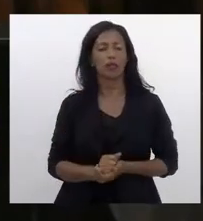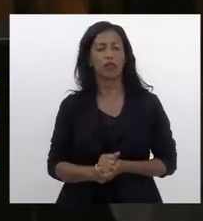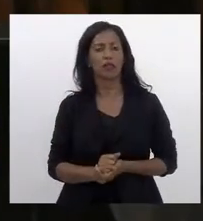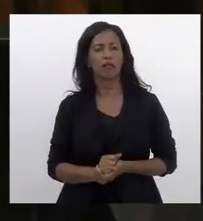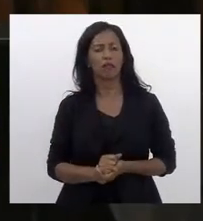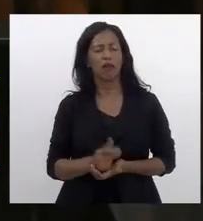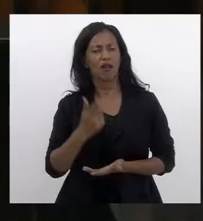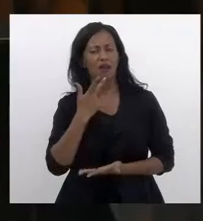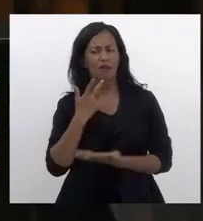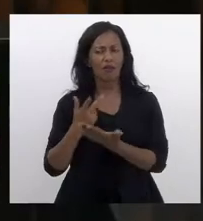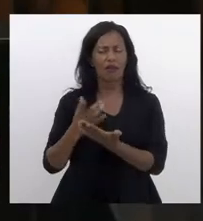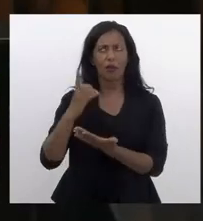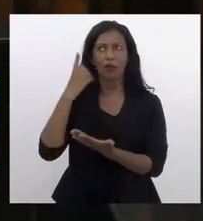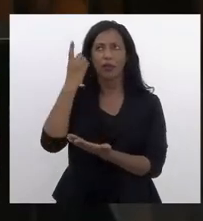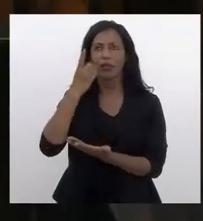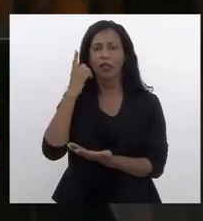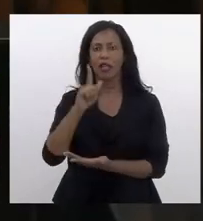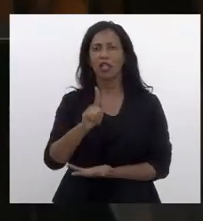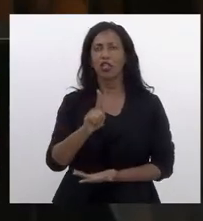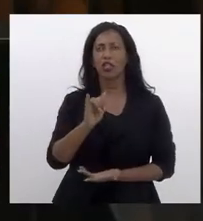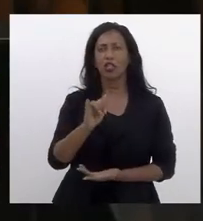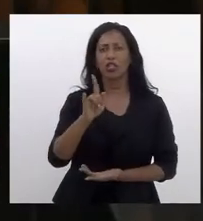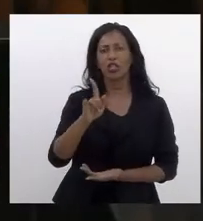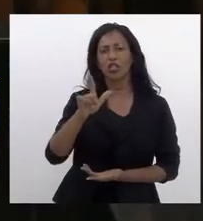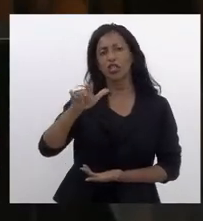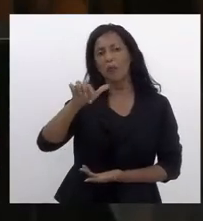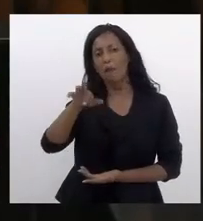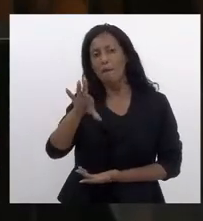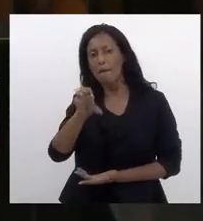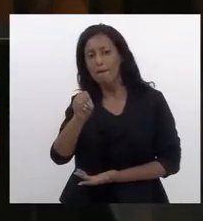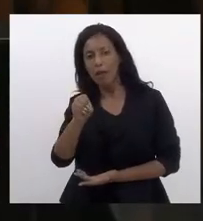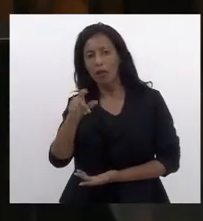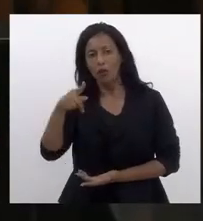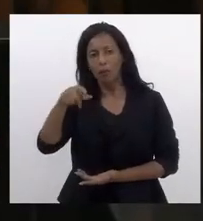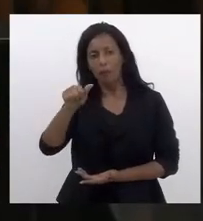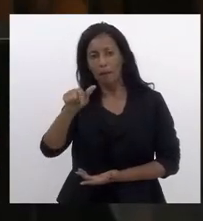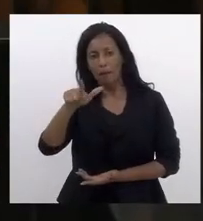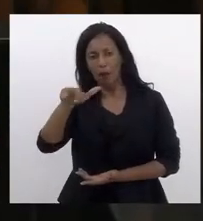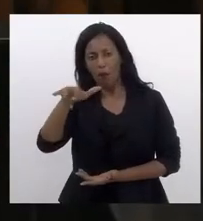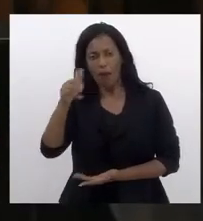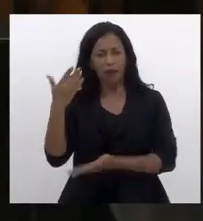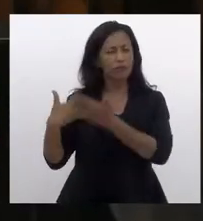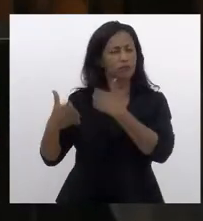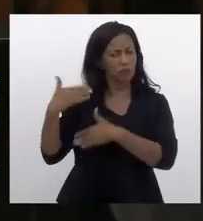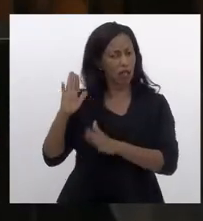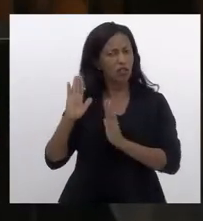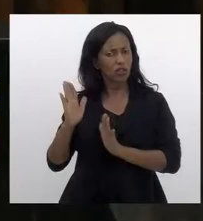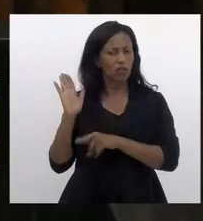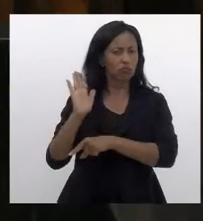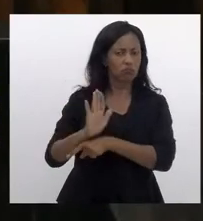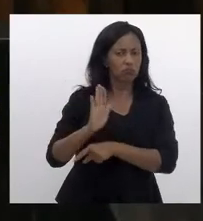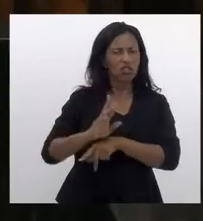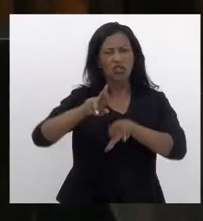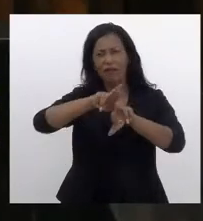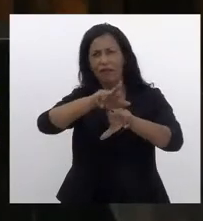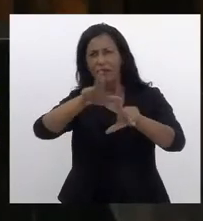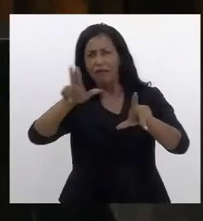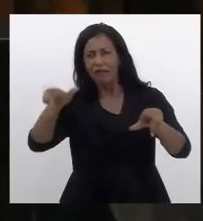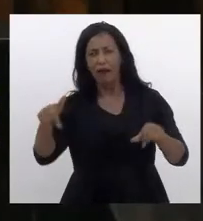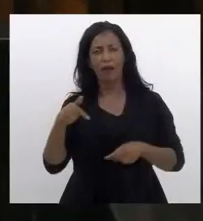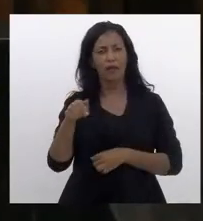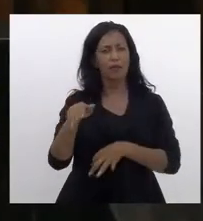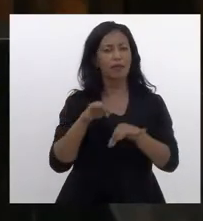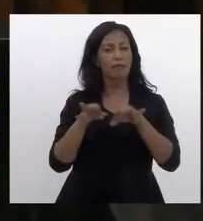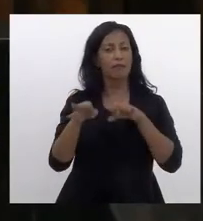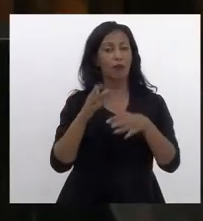citou aqui o deputado Gilberto Palmares, também foi um parceiro dessa luta em outras ocasiões, e vários deputados e deputadas, porque esse projeto